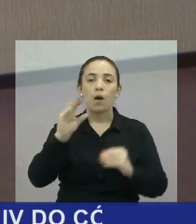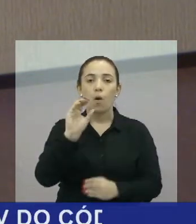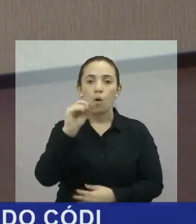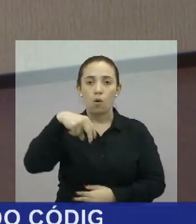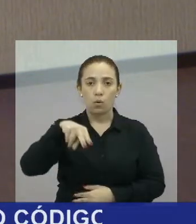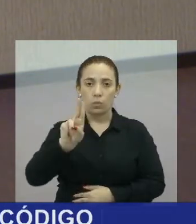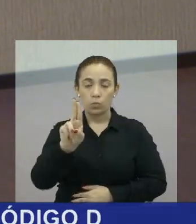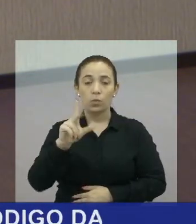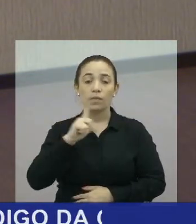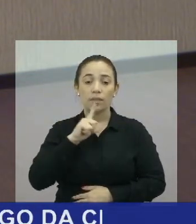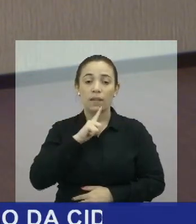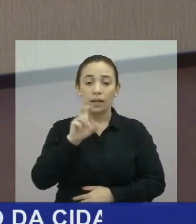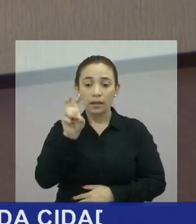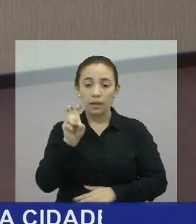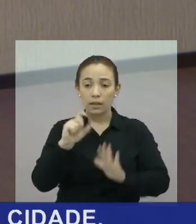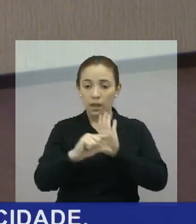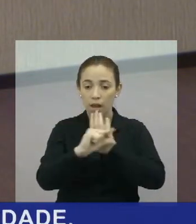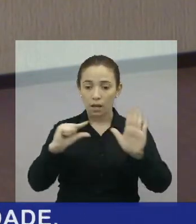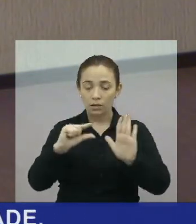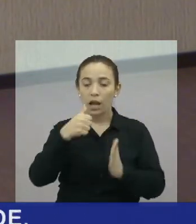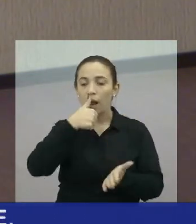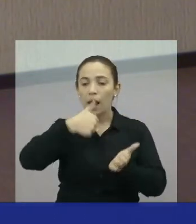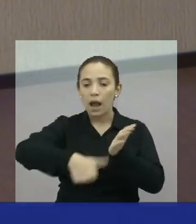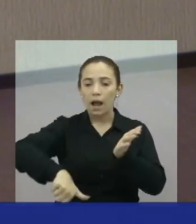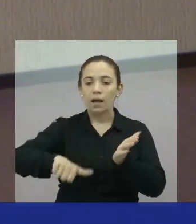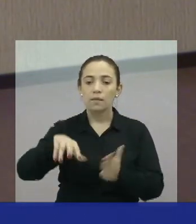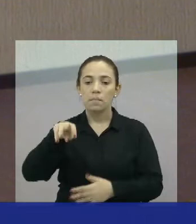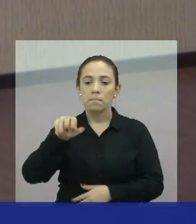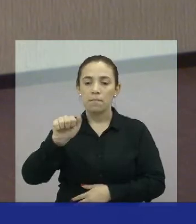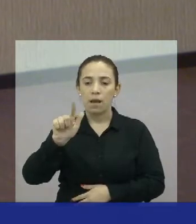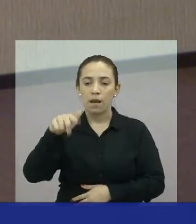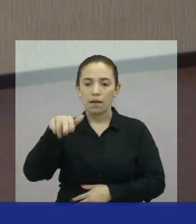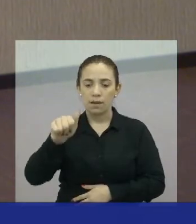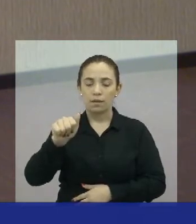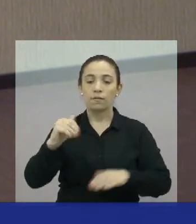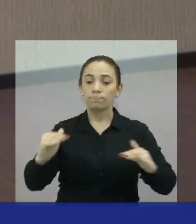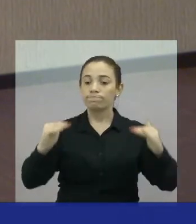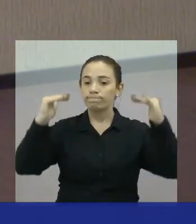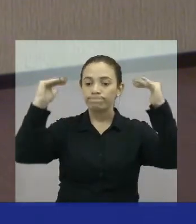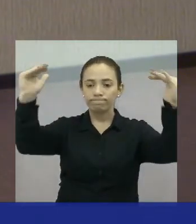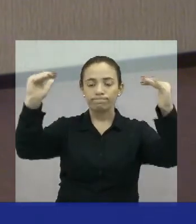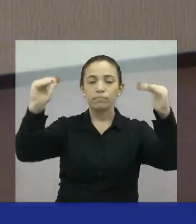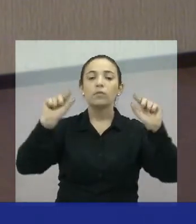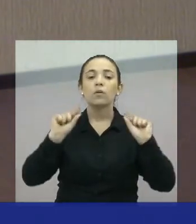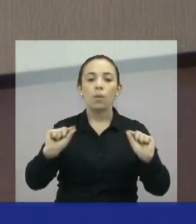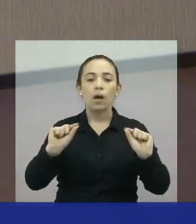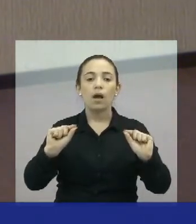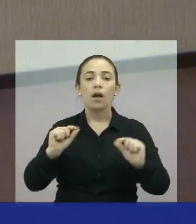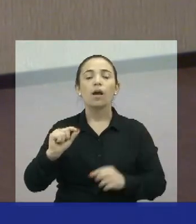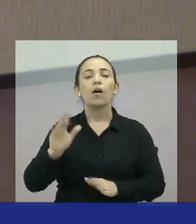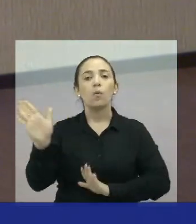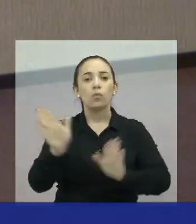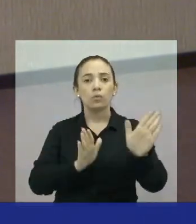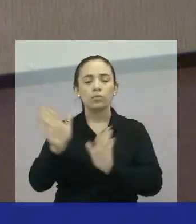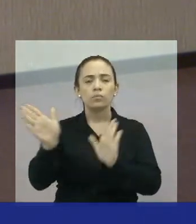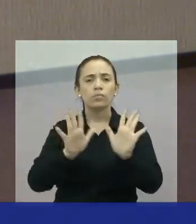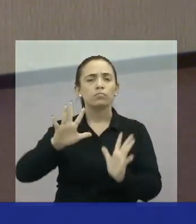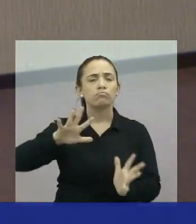seu 5º artigo da Carta Magna e que fala de acessibilidade